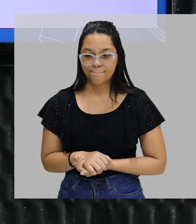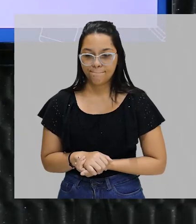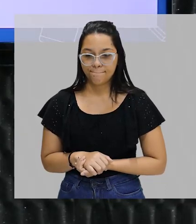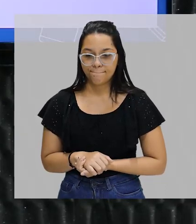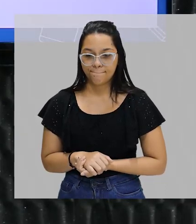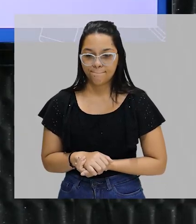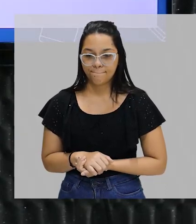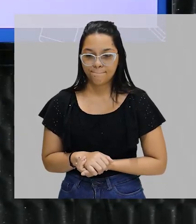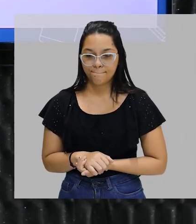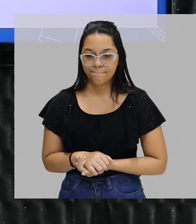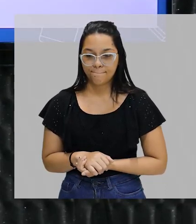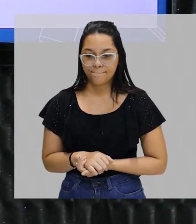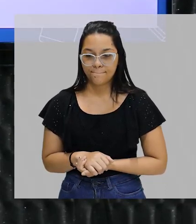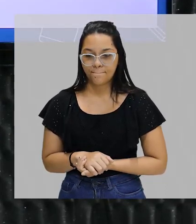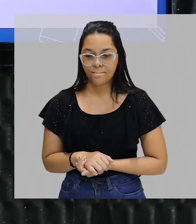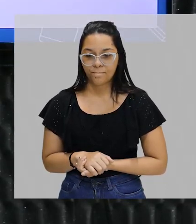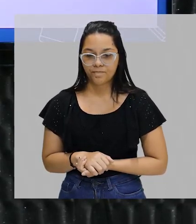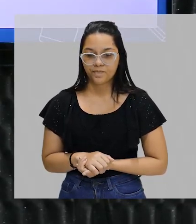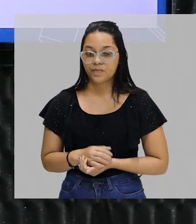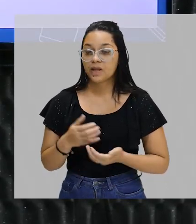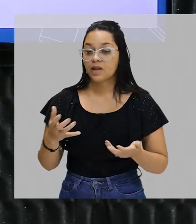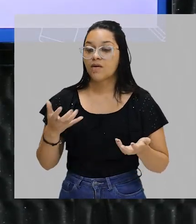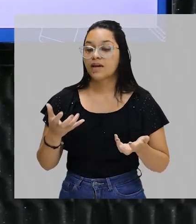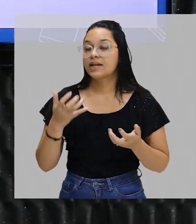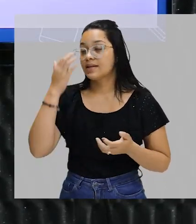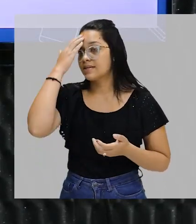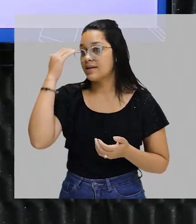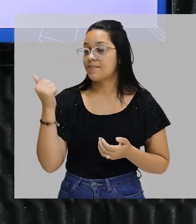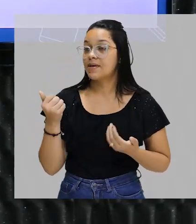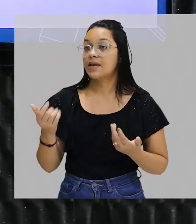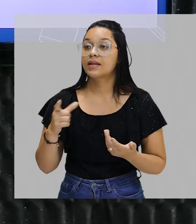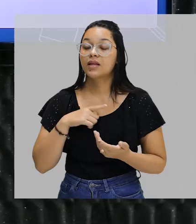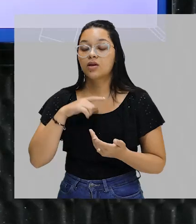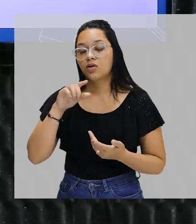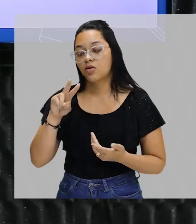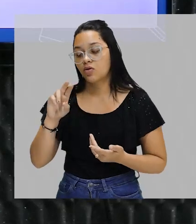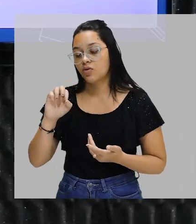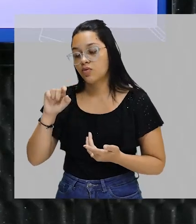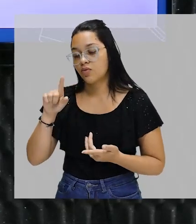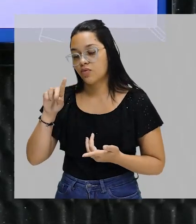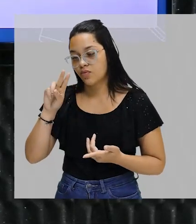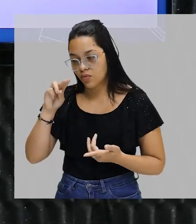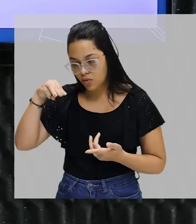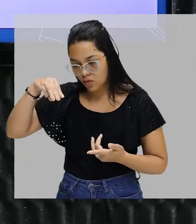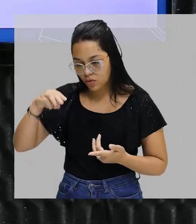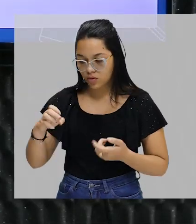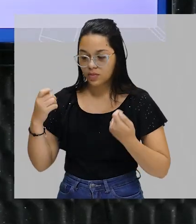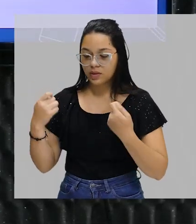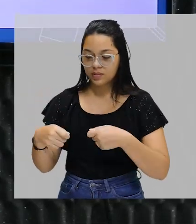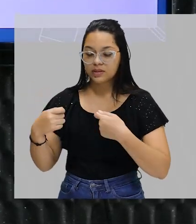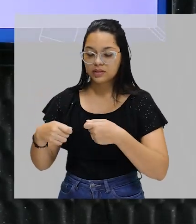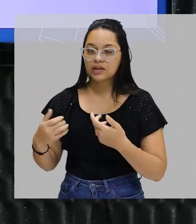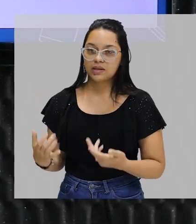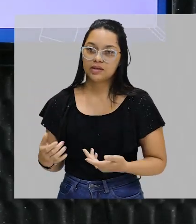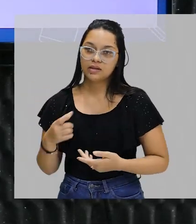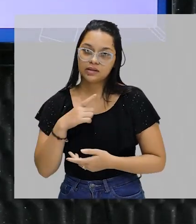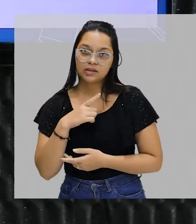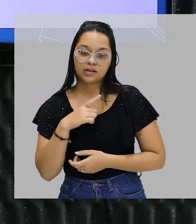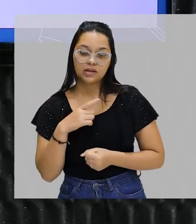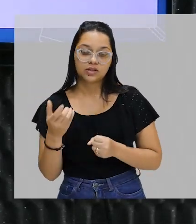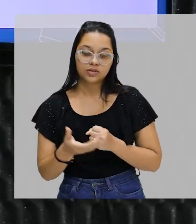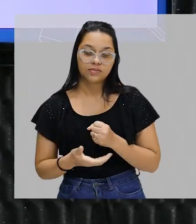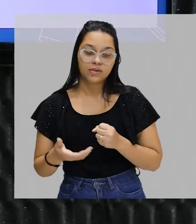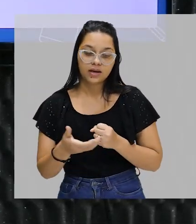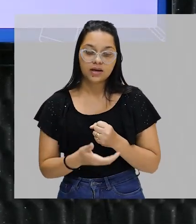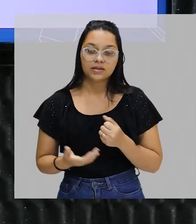0,3 molar é. Então, aqui nós queremos saber, turminha, o volume necessário, né? O volume necessário de